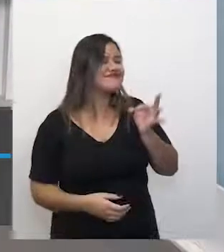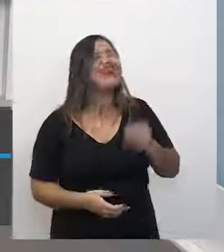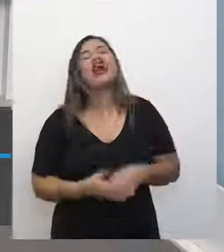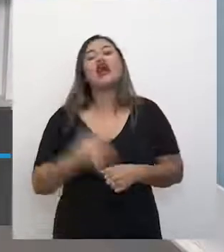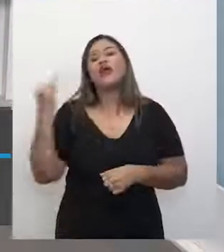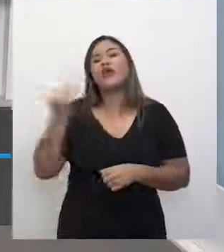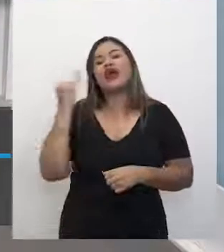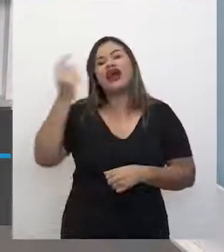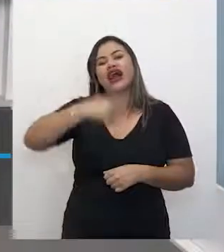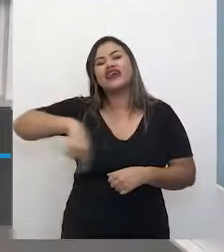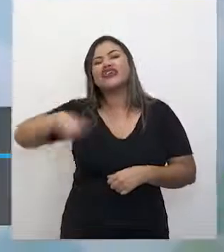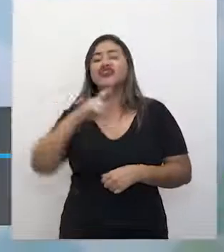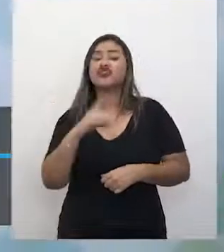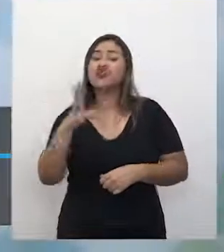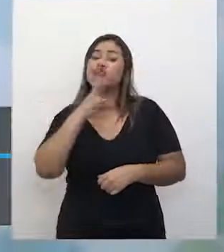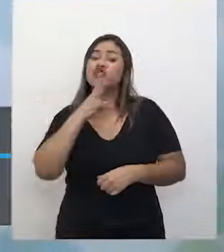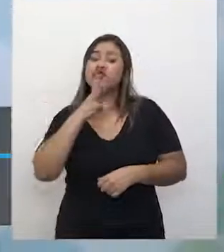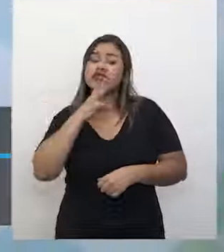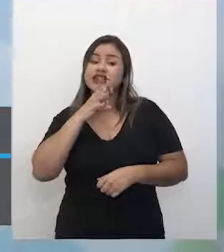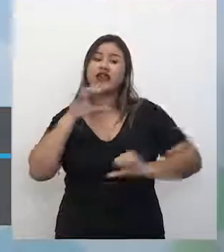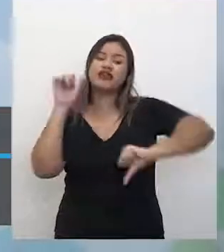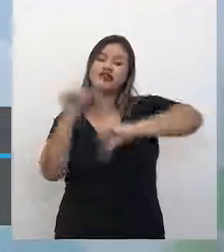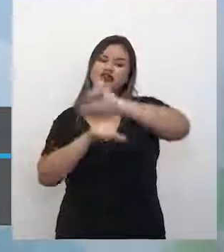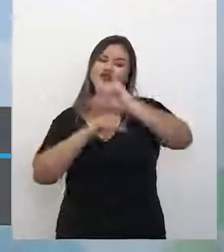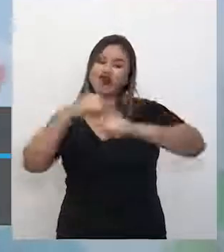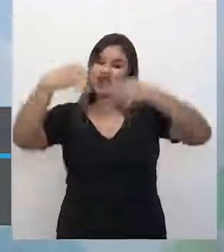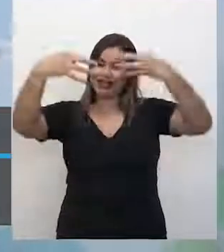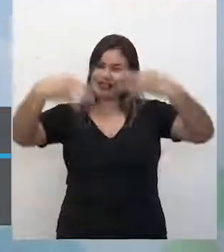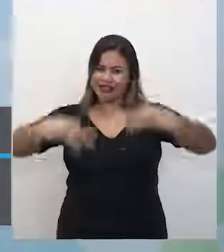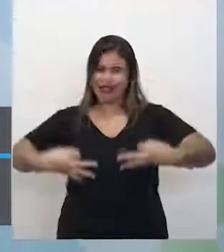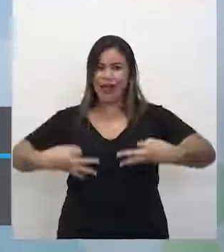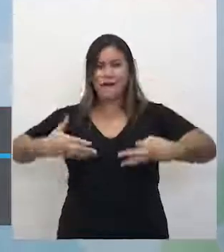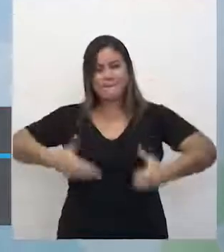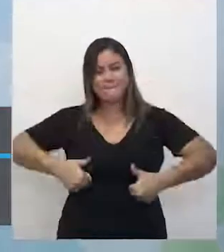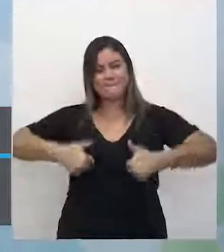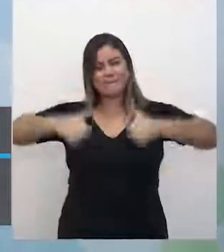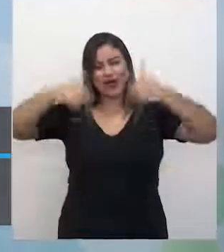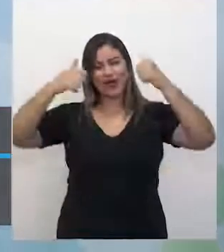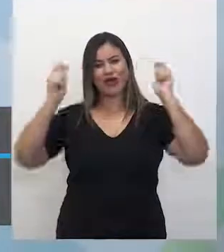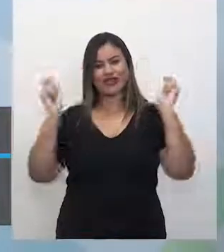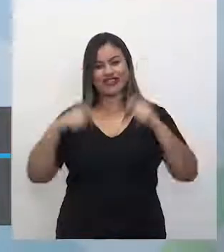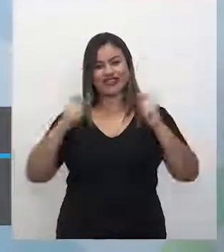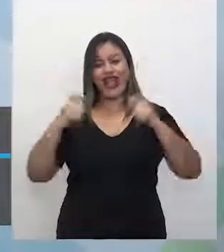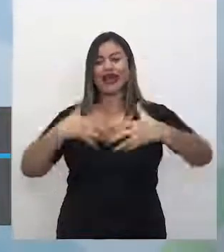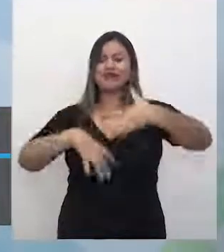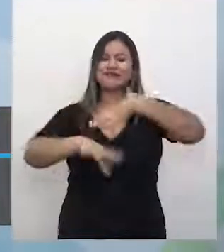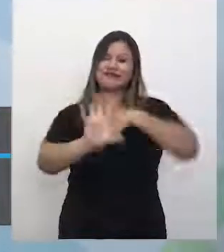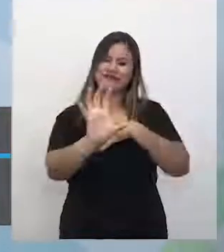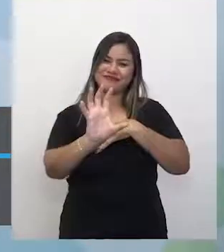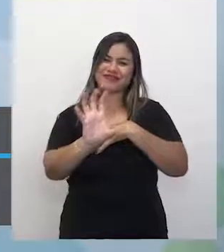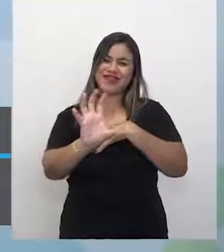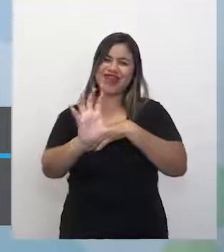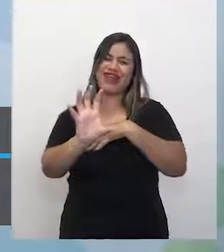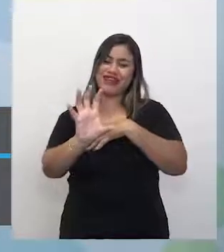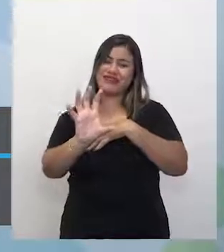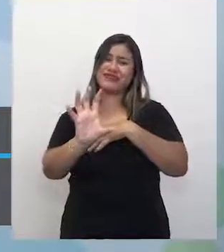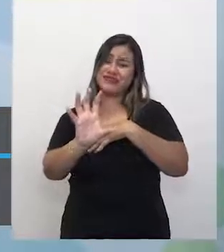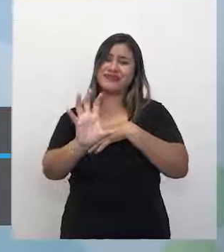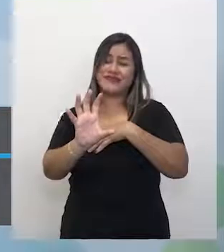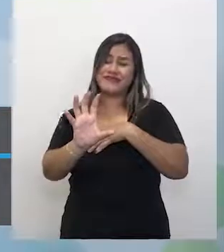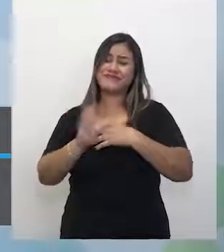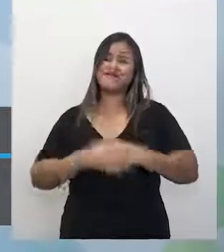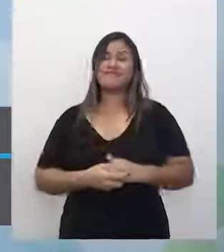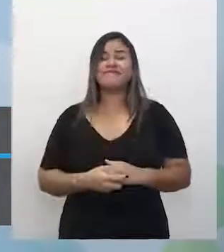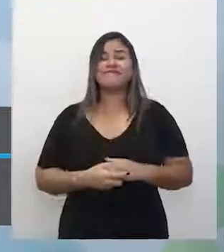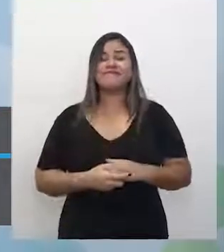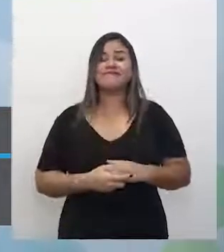gente conhecer para justamente corrigir os nossos erros e tentar aí sempre melhorar e se colocar no lugar do outro, porque a dor do outro dói tanto quanto a